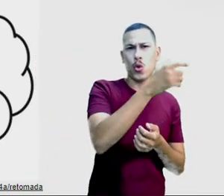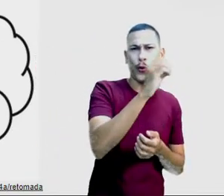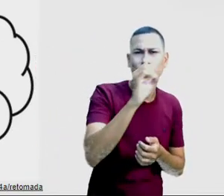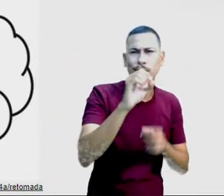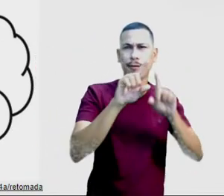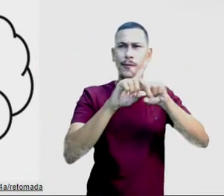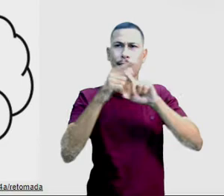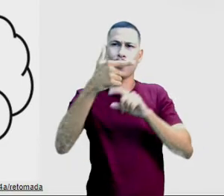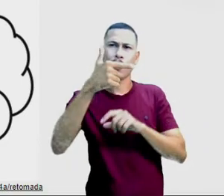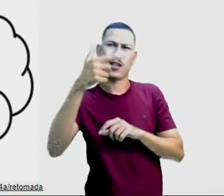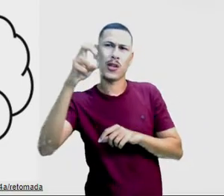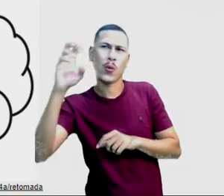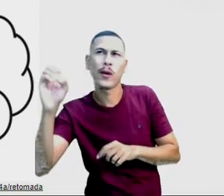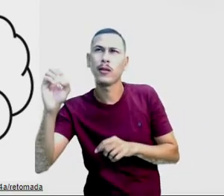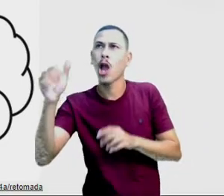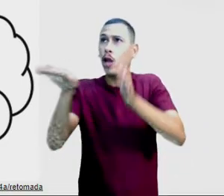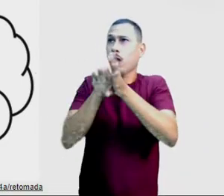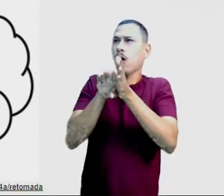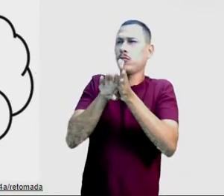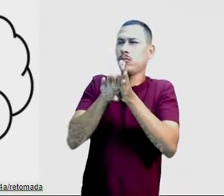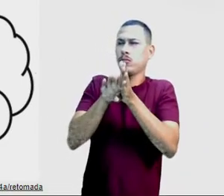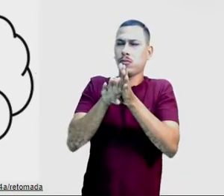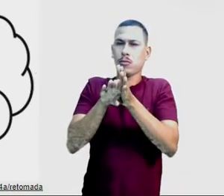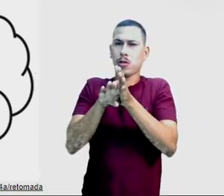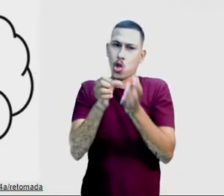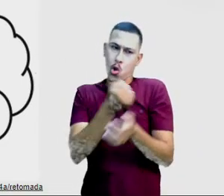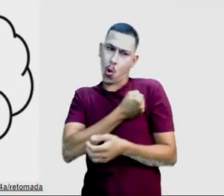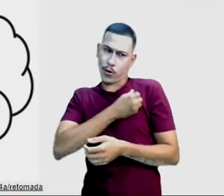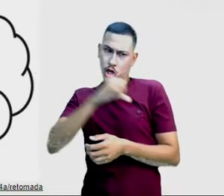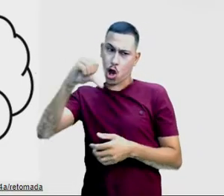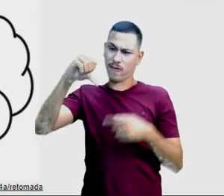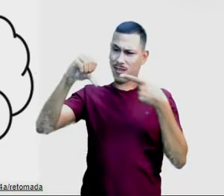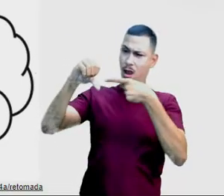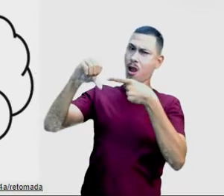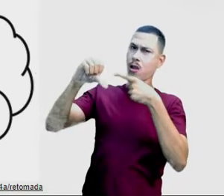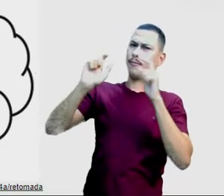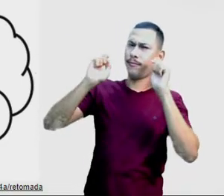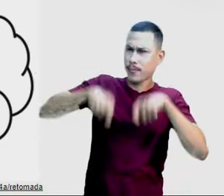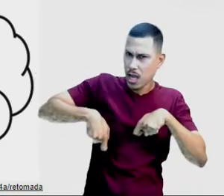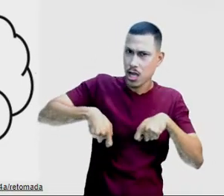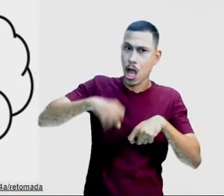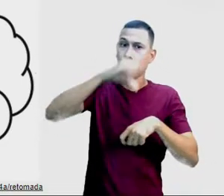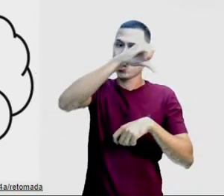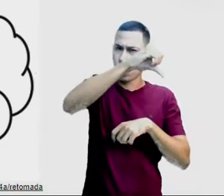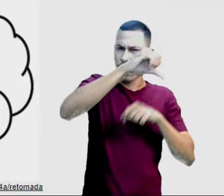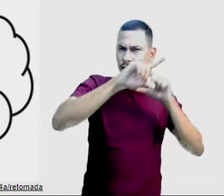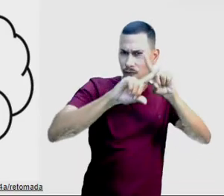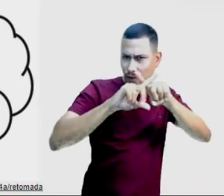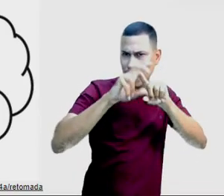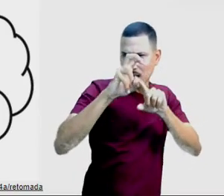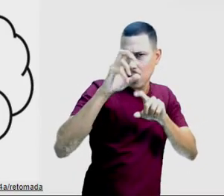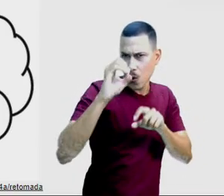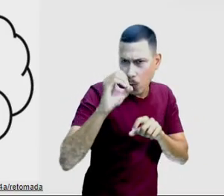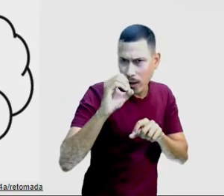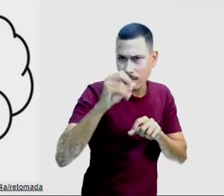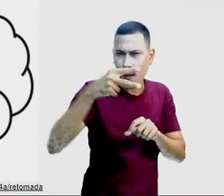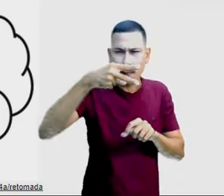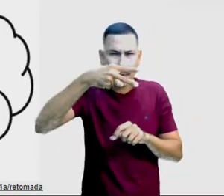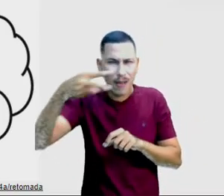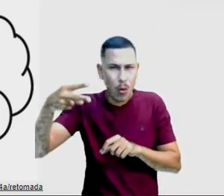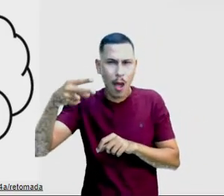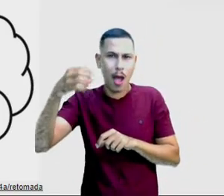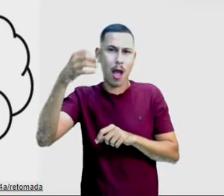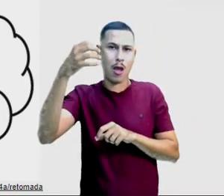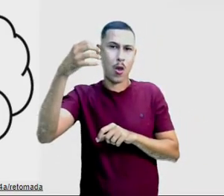250. Aí quando eu cheguei no meu número 9. Então, oh, eu preciso de 9 vezes 50 para fazer